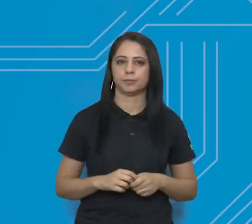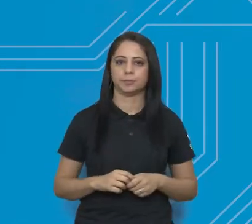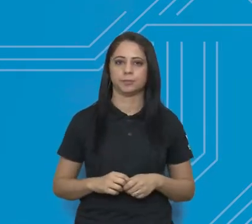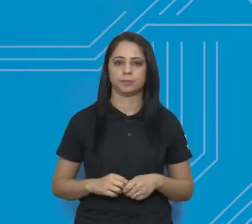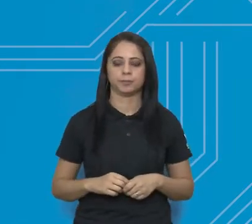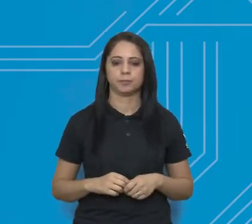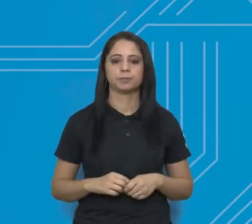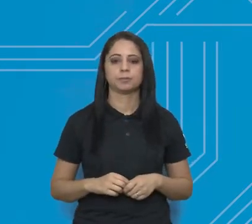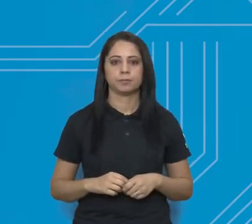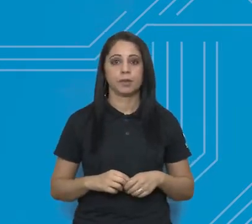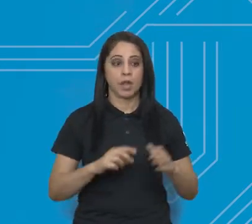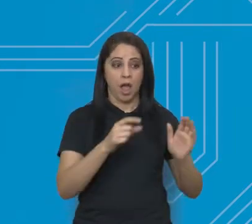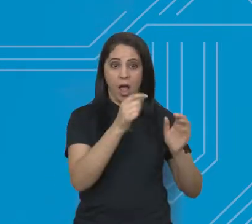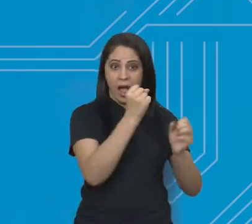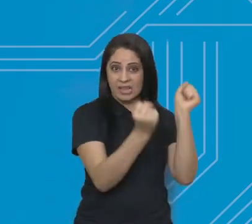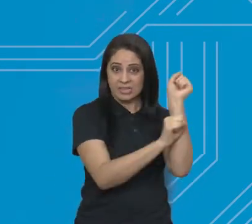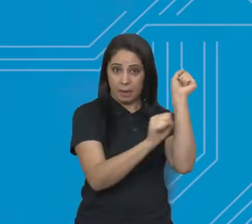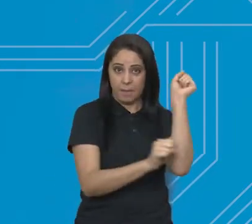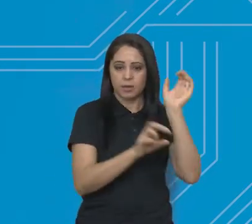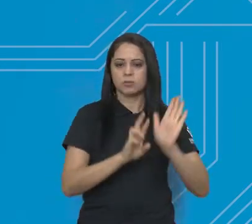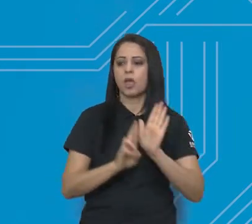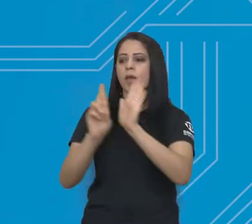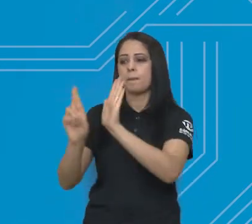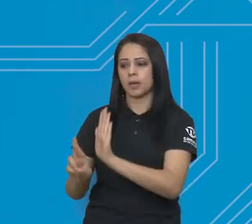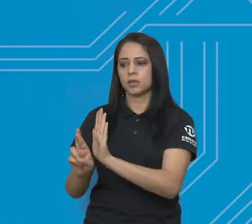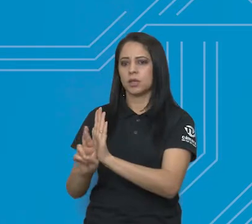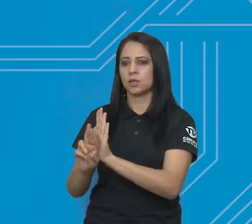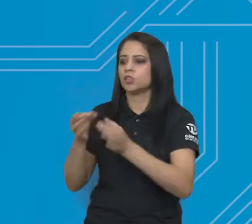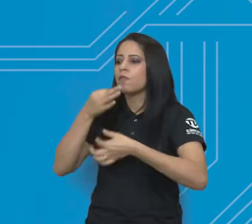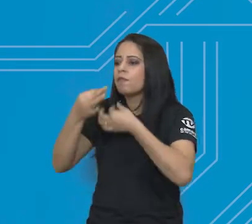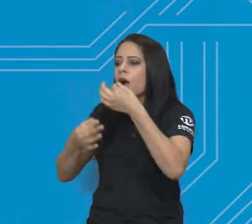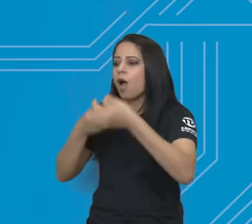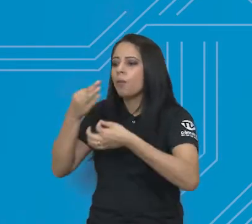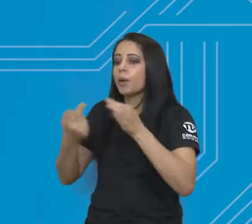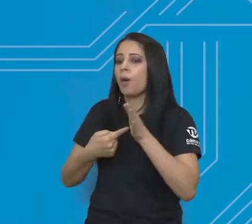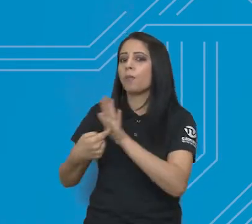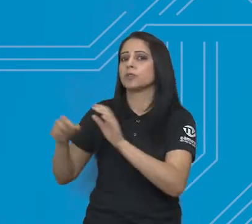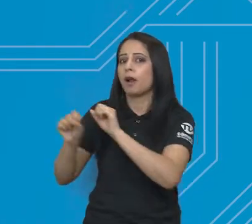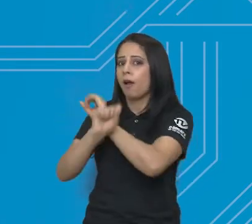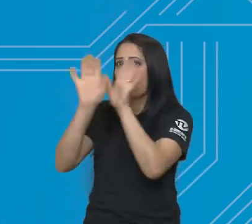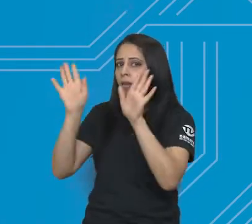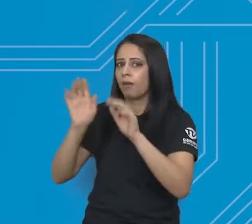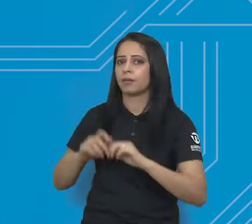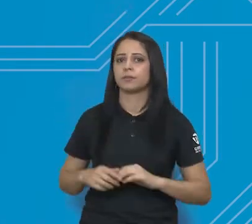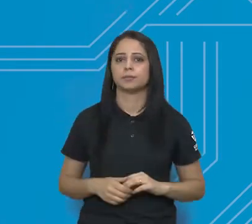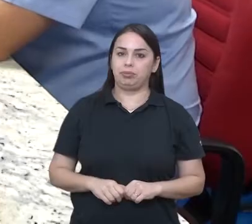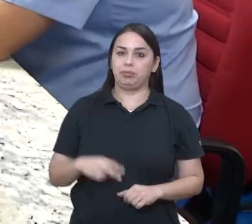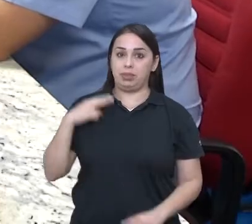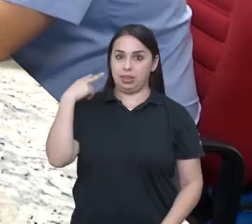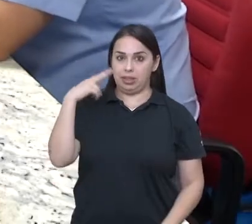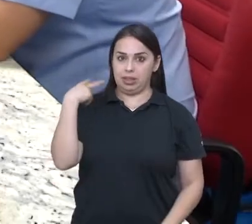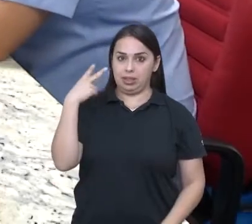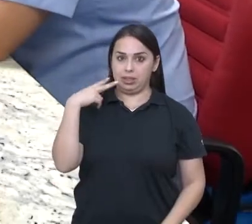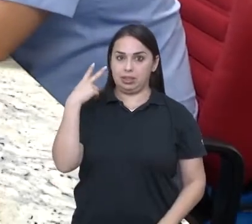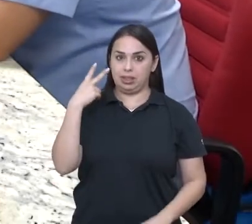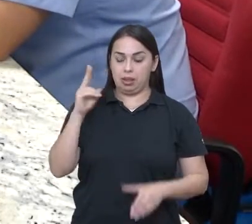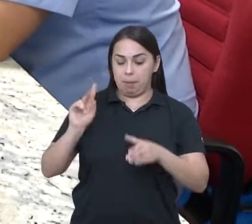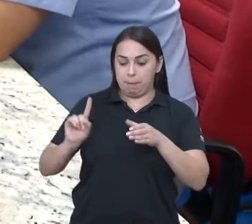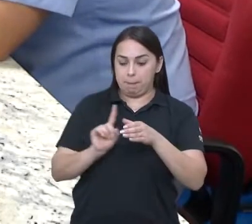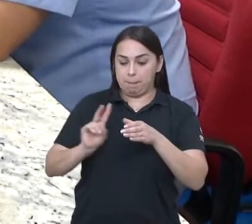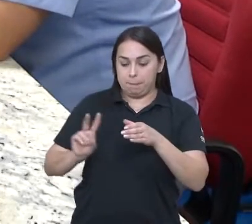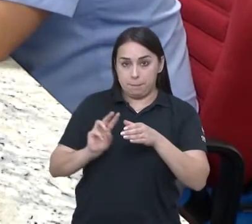de cada uma das partes. Representantes ainda devem ser ouvidos para esclarecimentos.